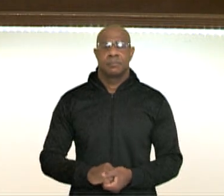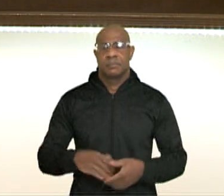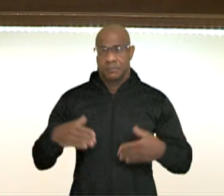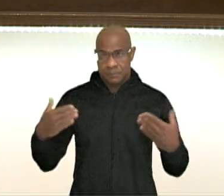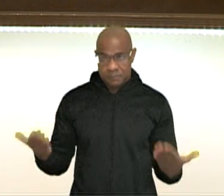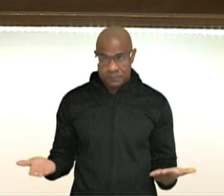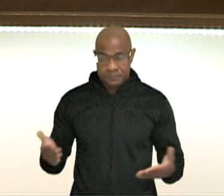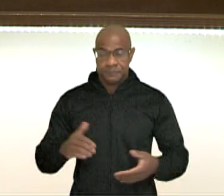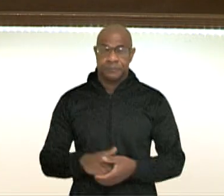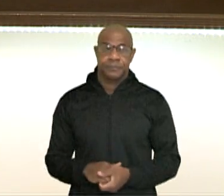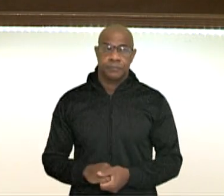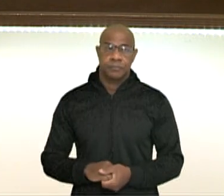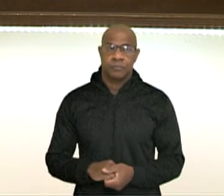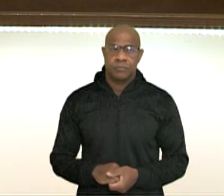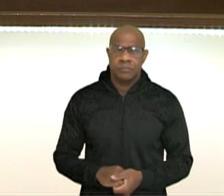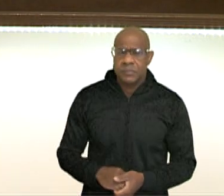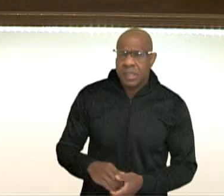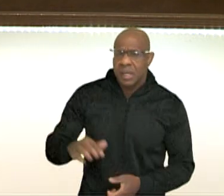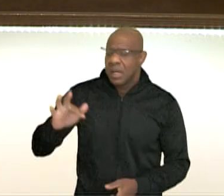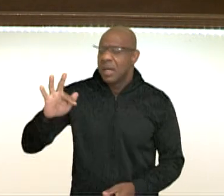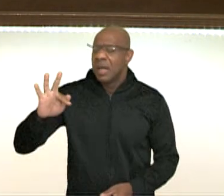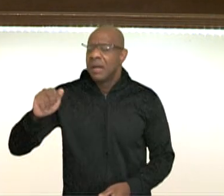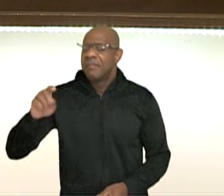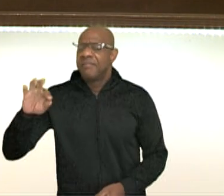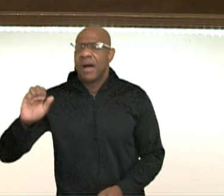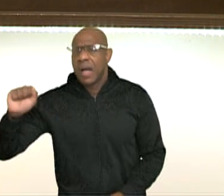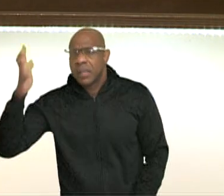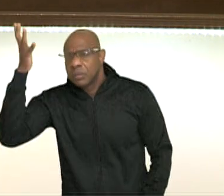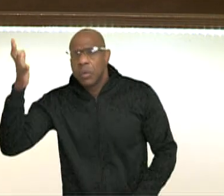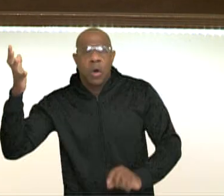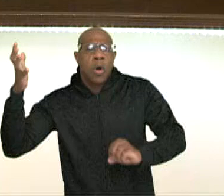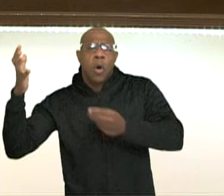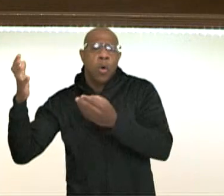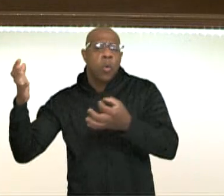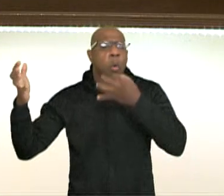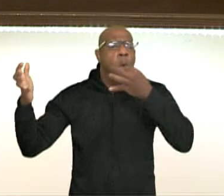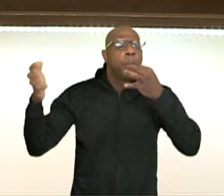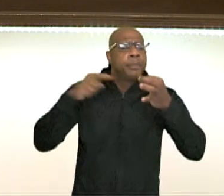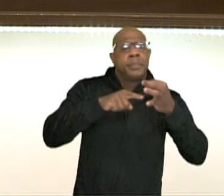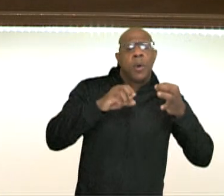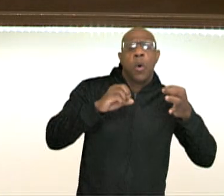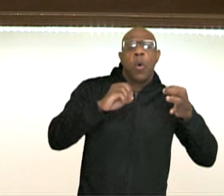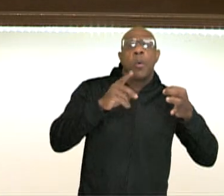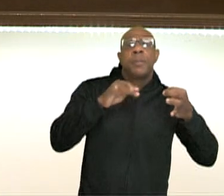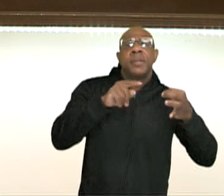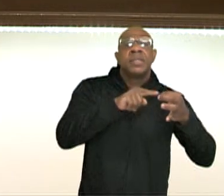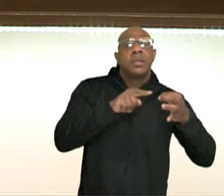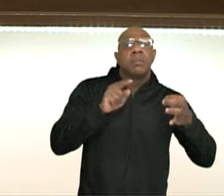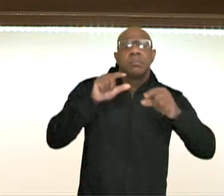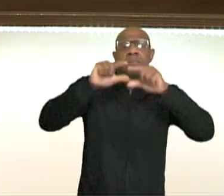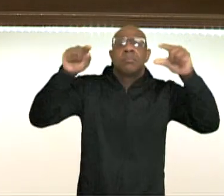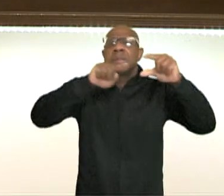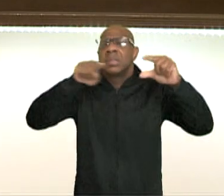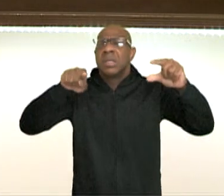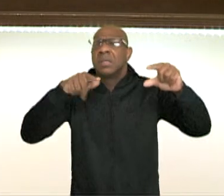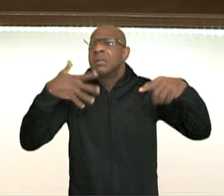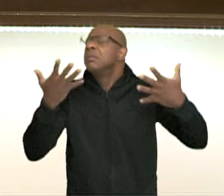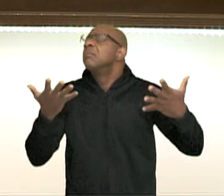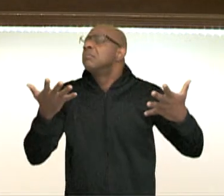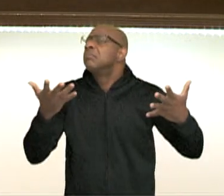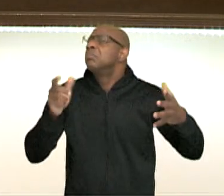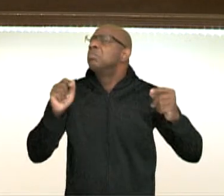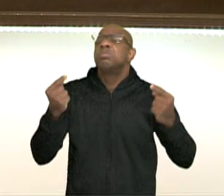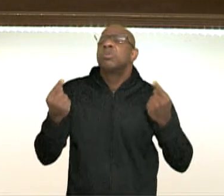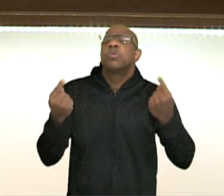Muito bem, e agora? É fato ou é opinião? O que você acha? Você percebeu algum elemento ali